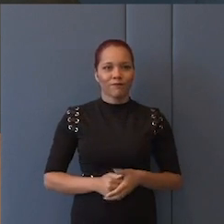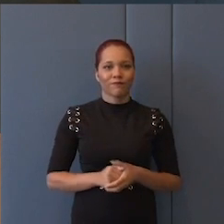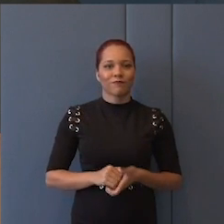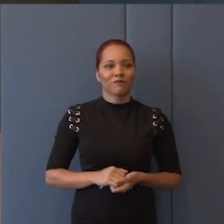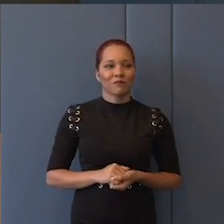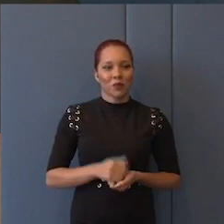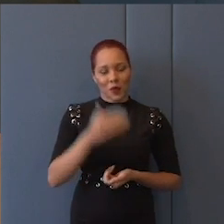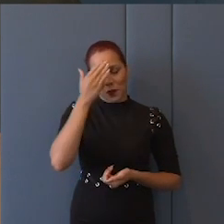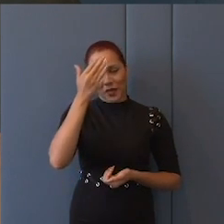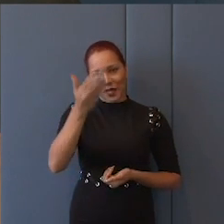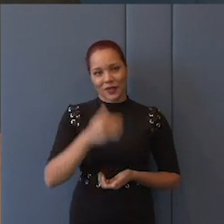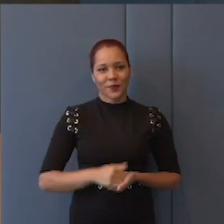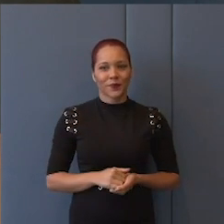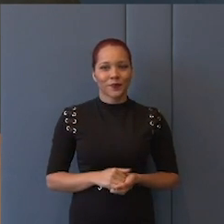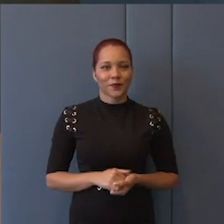Obrigado.